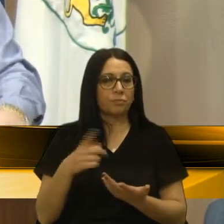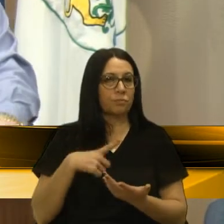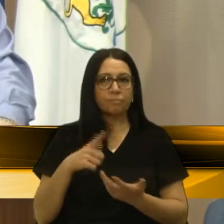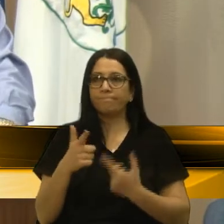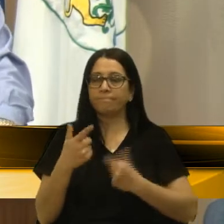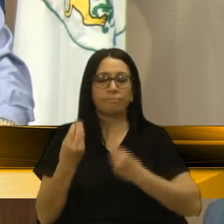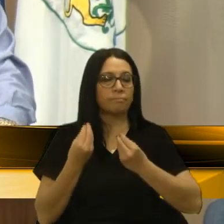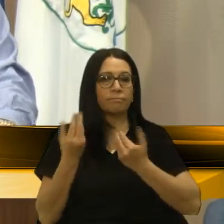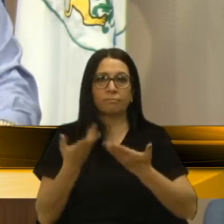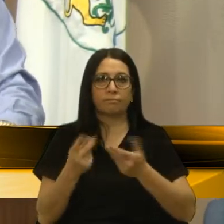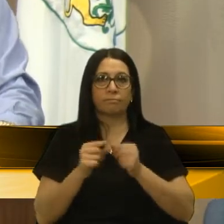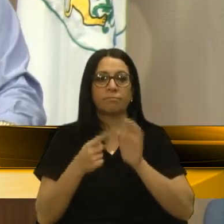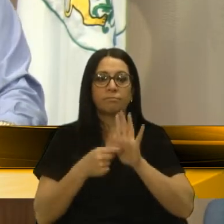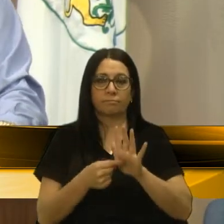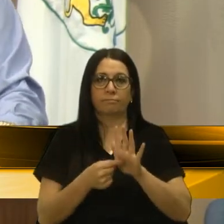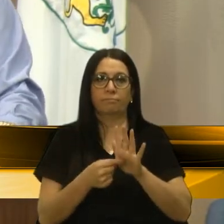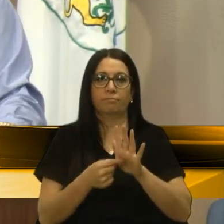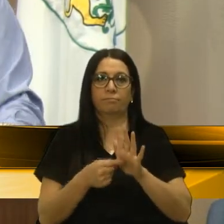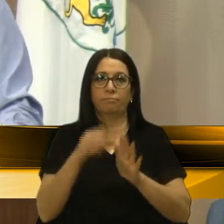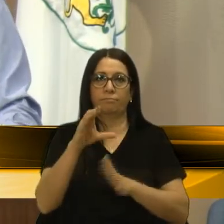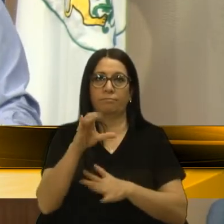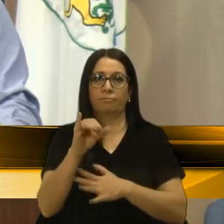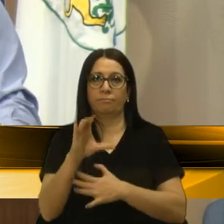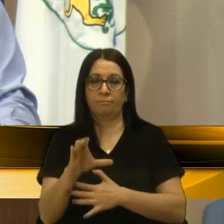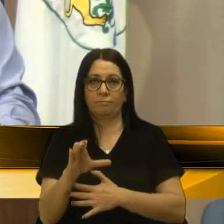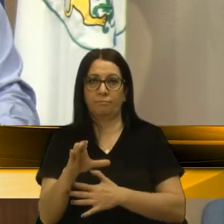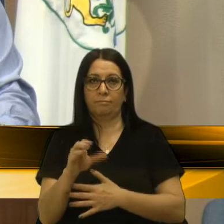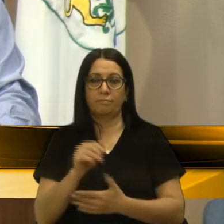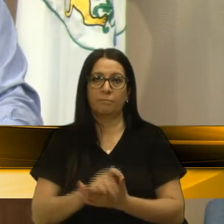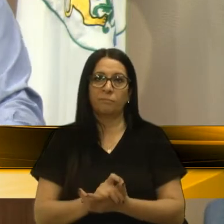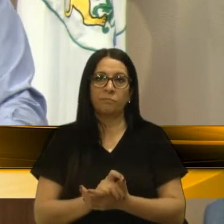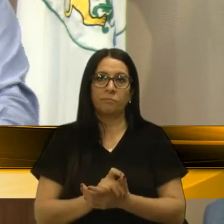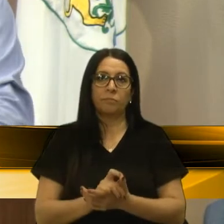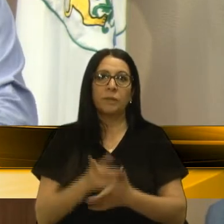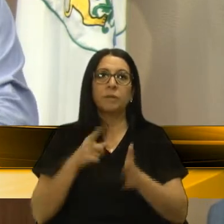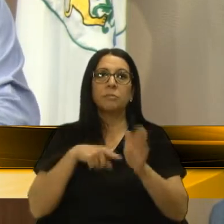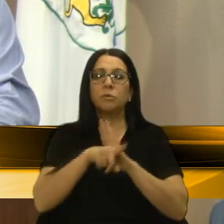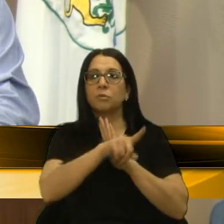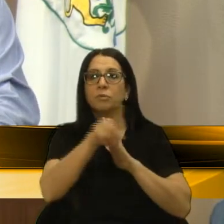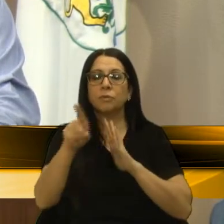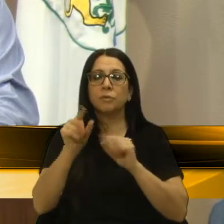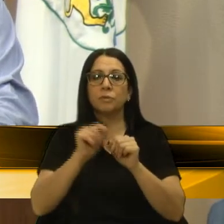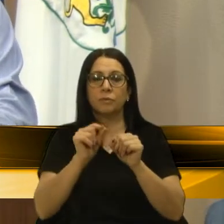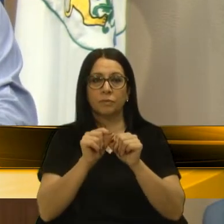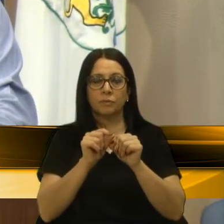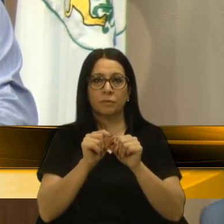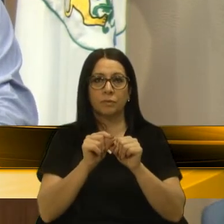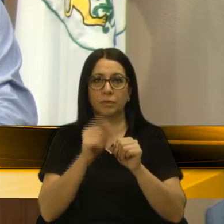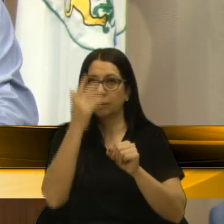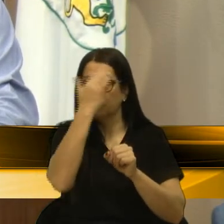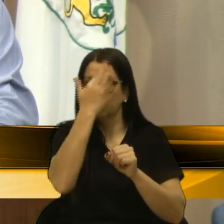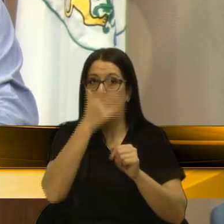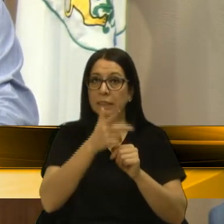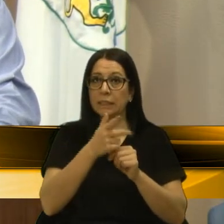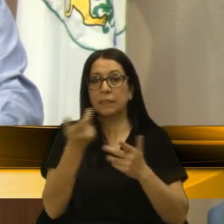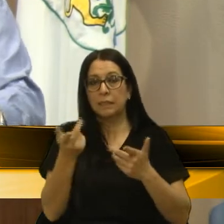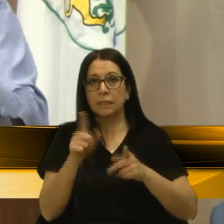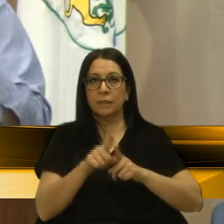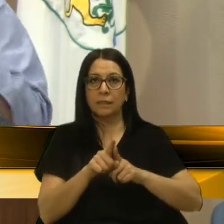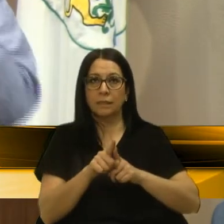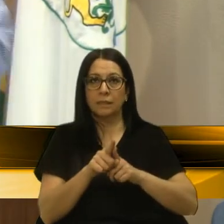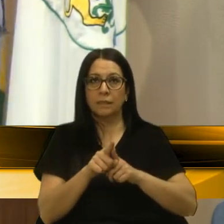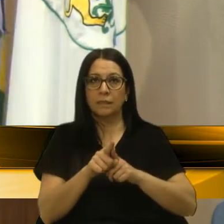teve condições de apresentar na SIC. E aí, a pergunta que Vossa Senhoria faz, vereador Adiló, será que